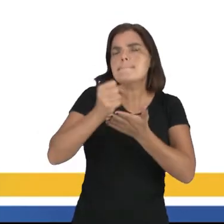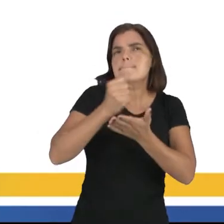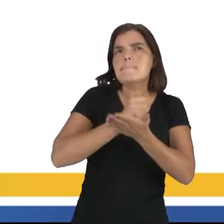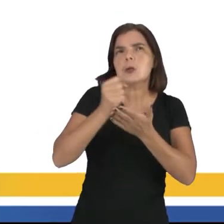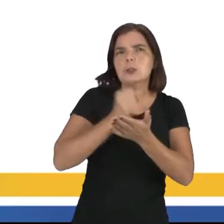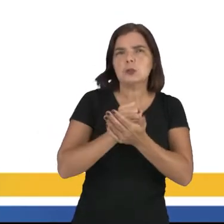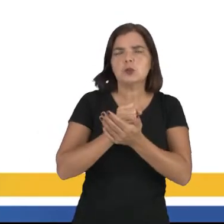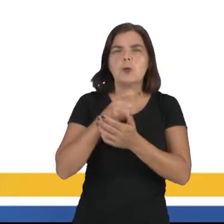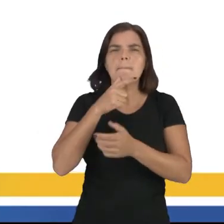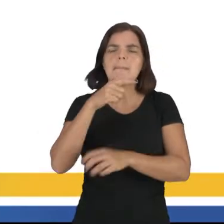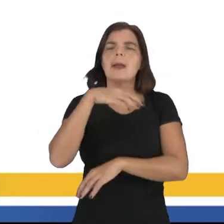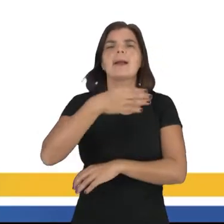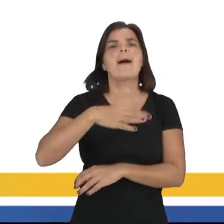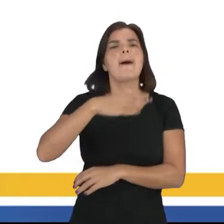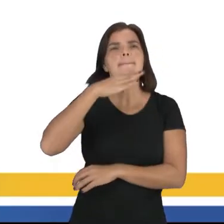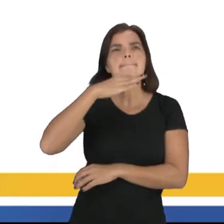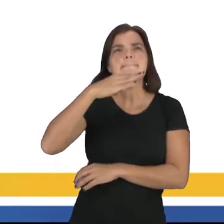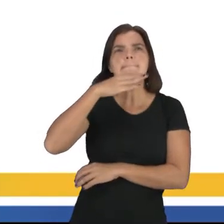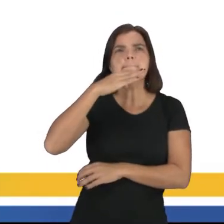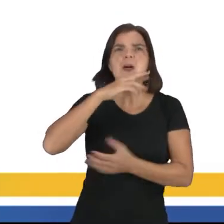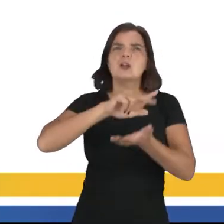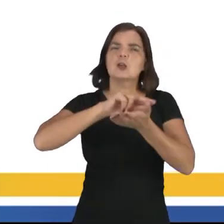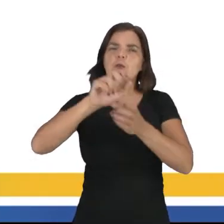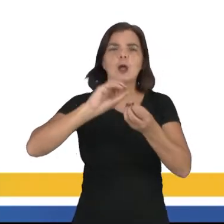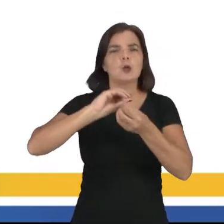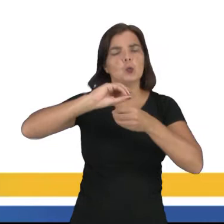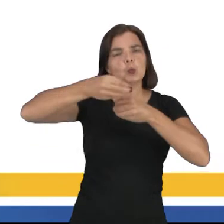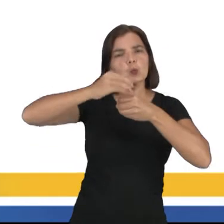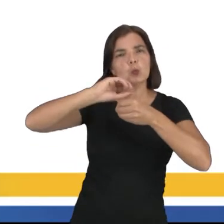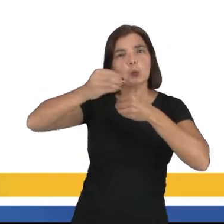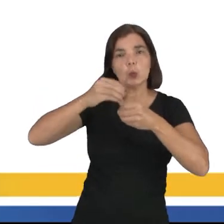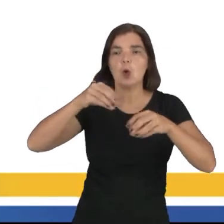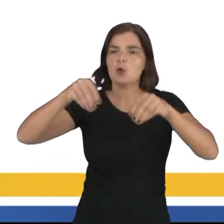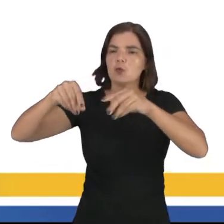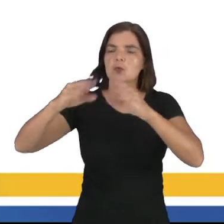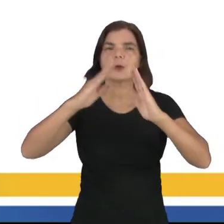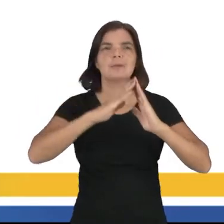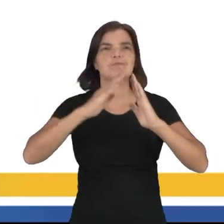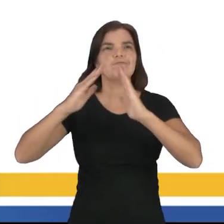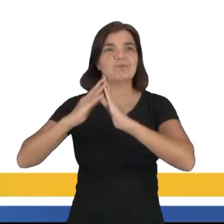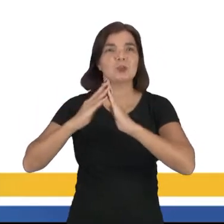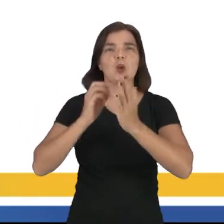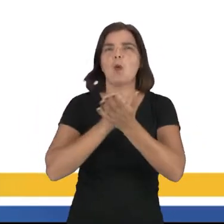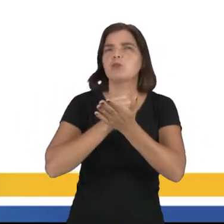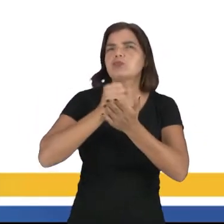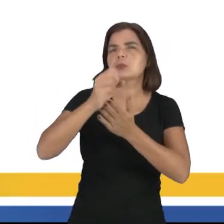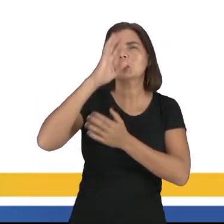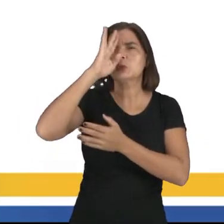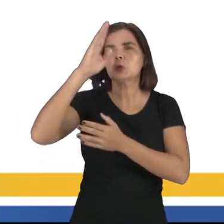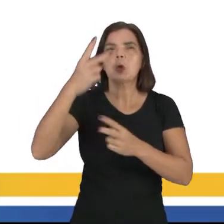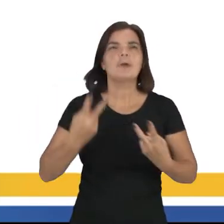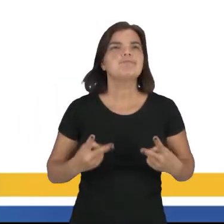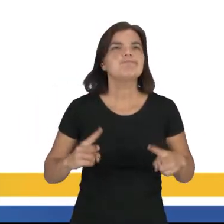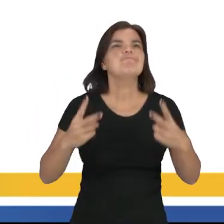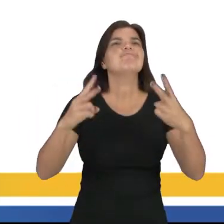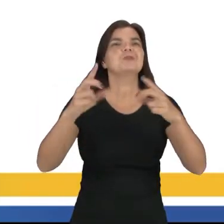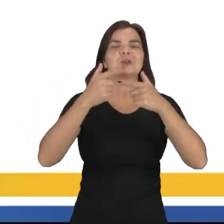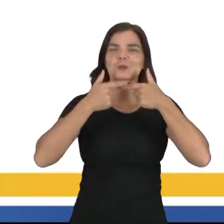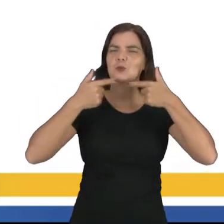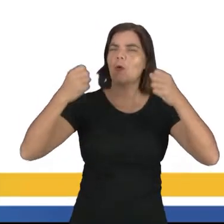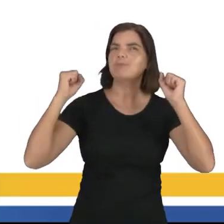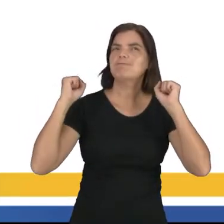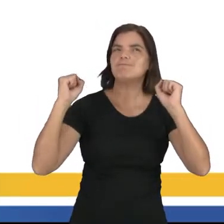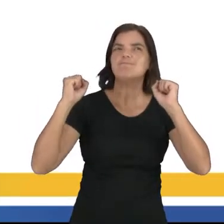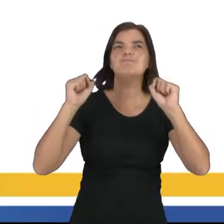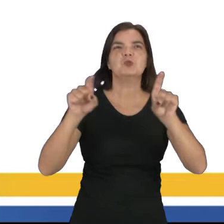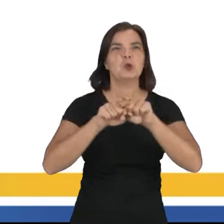roubar amoras, mangas, goiabas e mexericas no quintal dos vizinhos. Passou o tempo de sonhar vitórias, com um